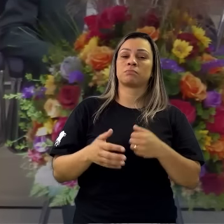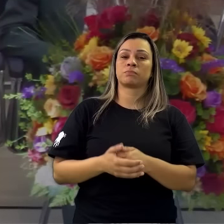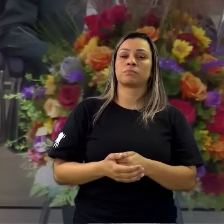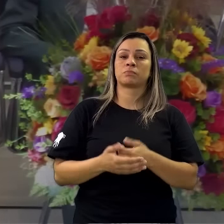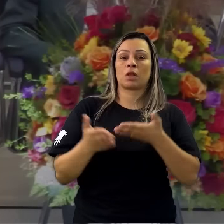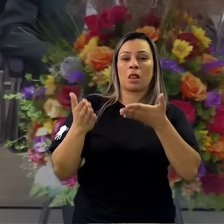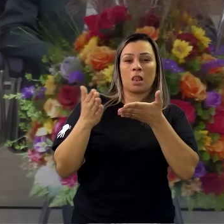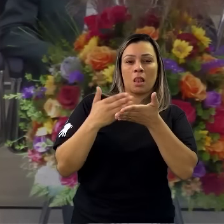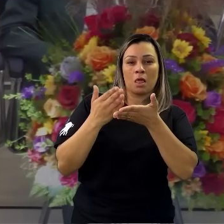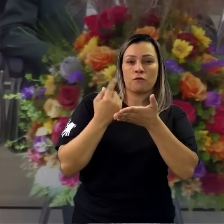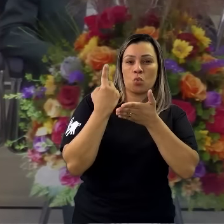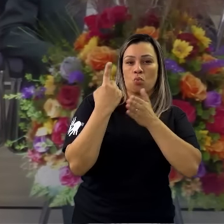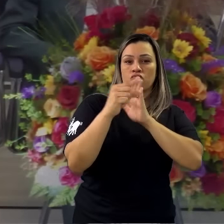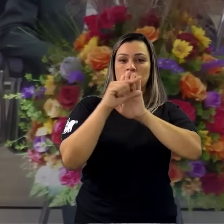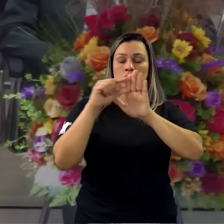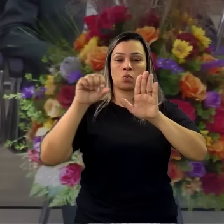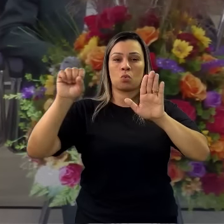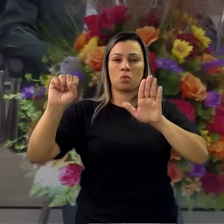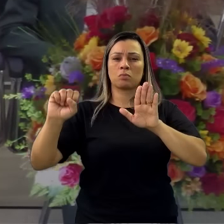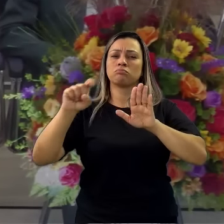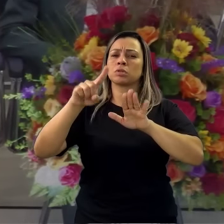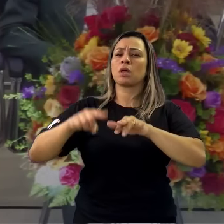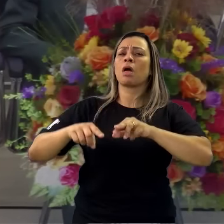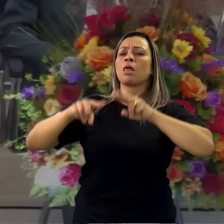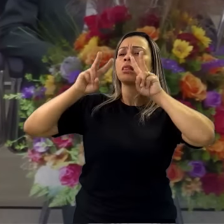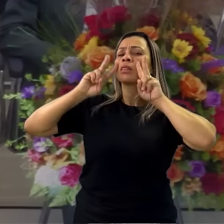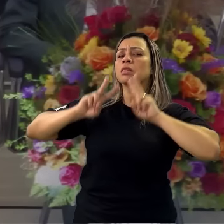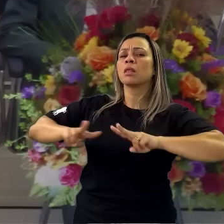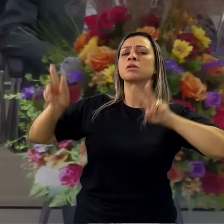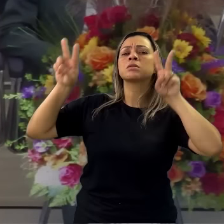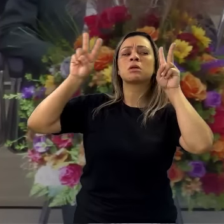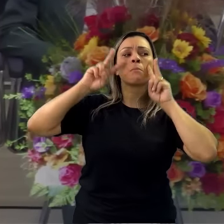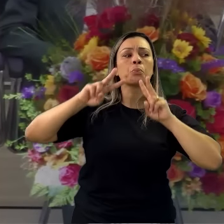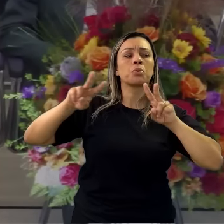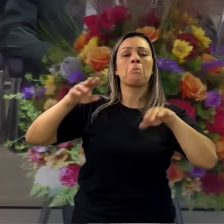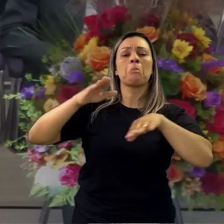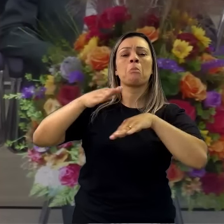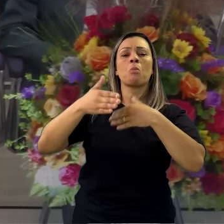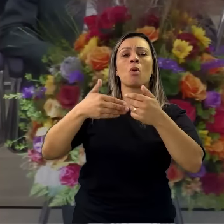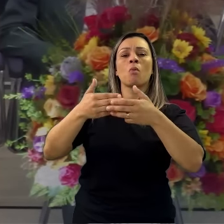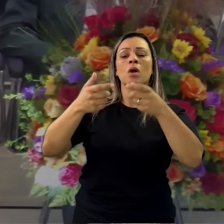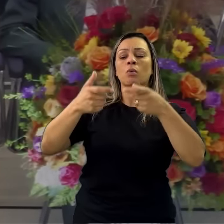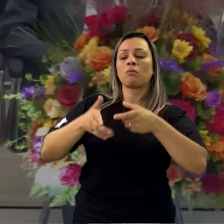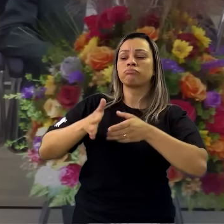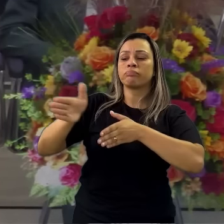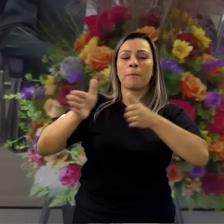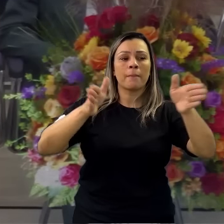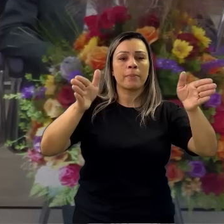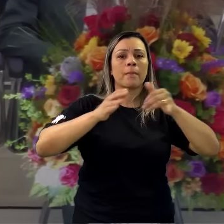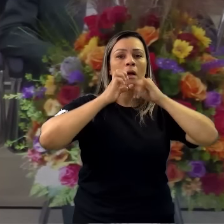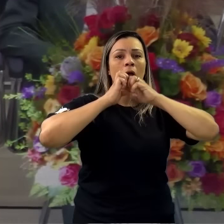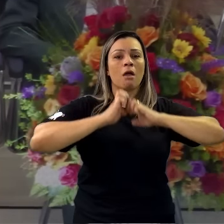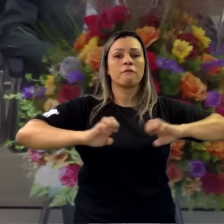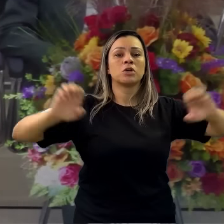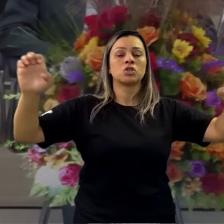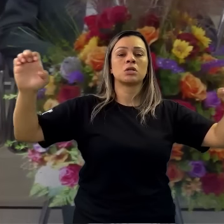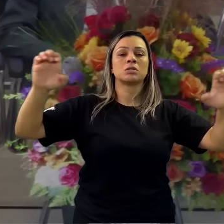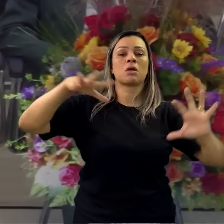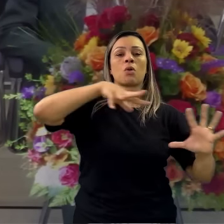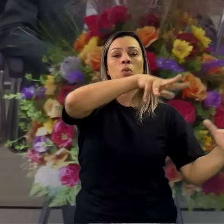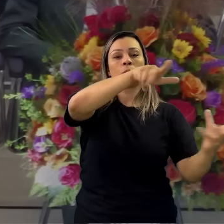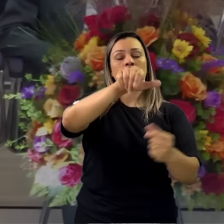testemunha tanto em Jerusalém como em toda a Judeia Samaria e até os confins da terra paz meus irmãos tem